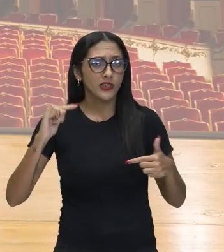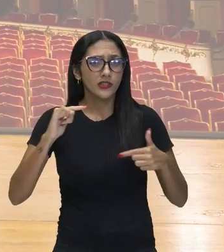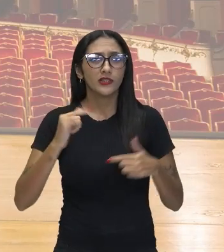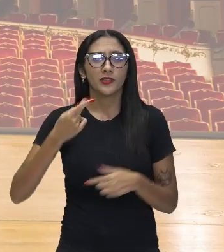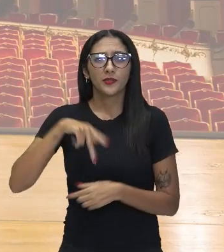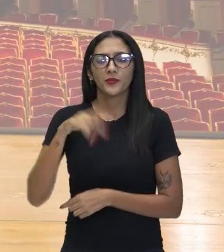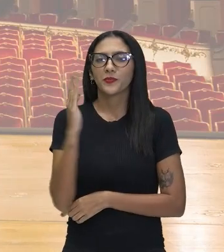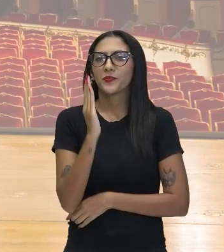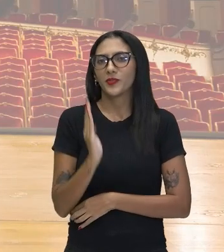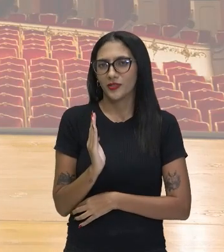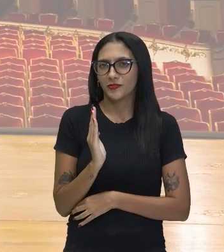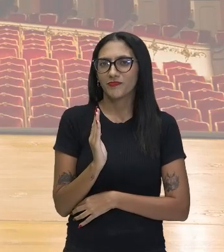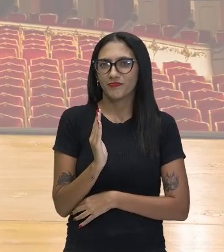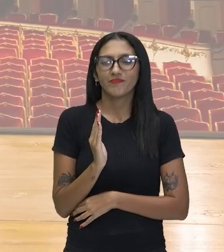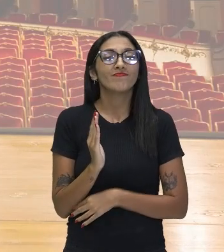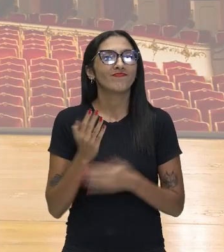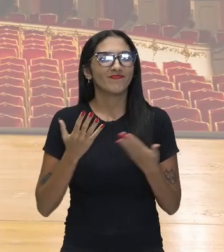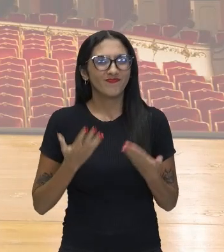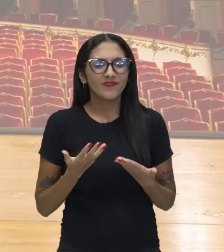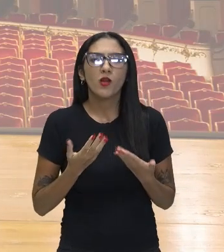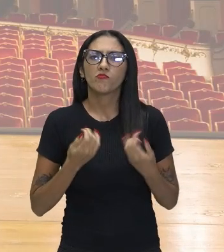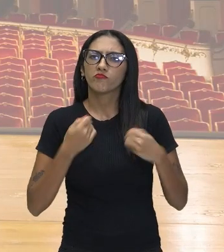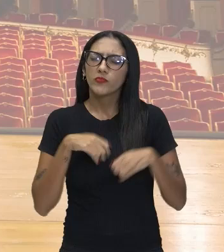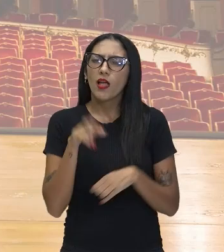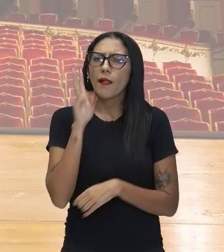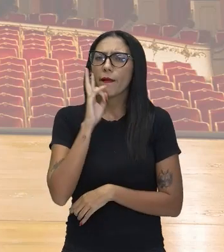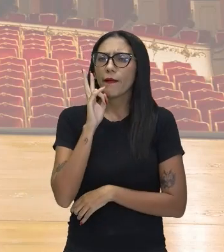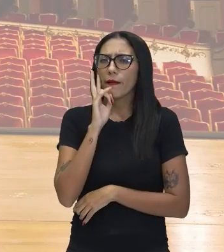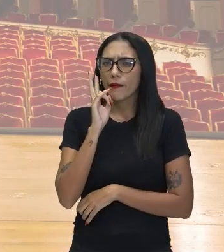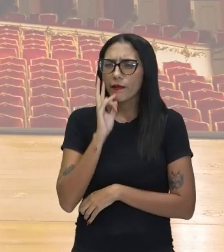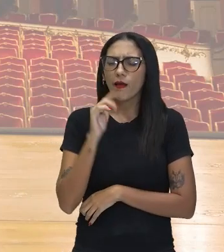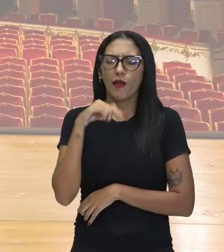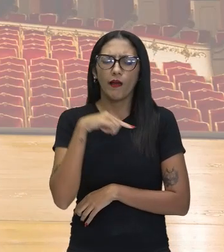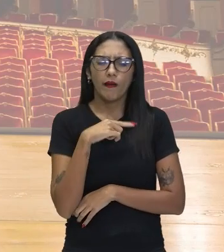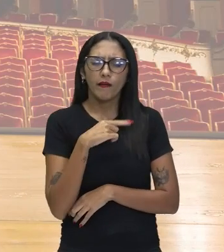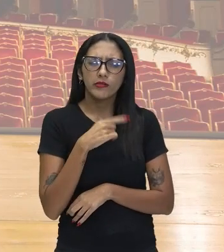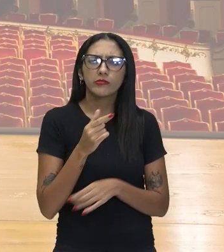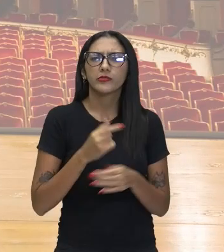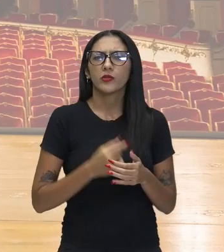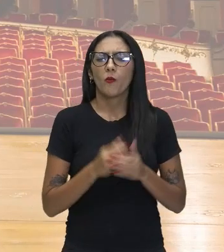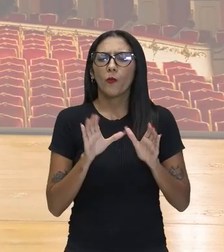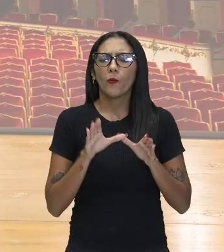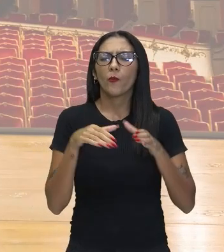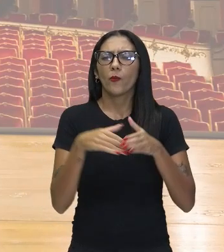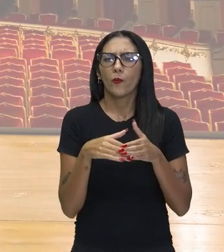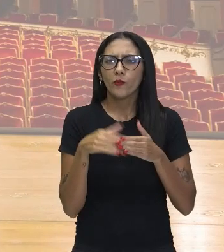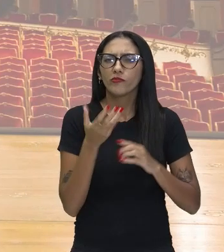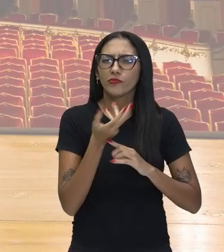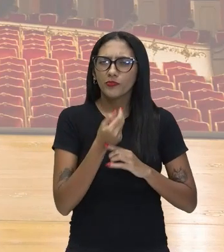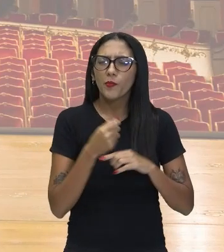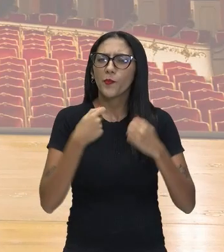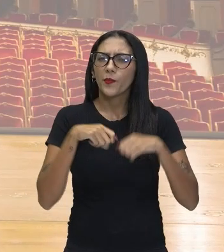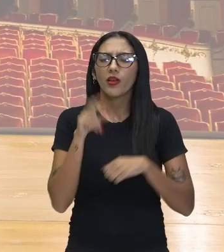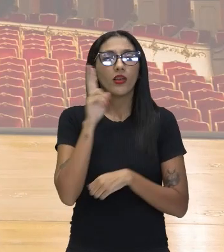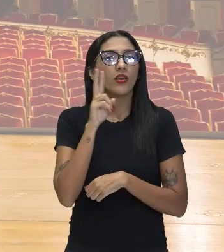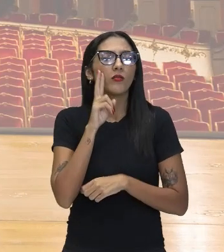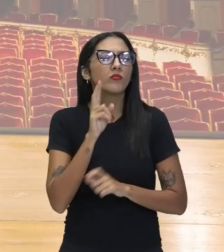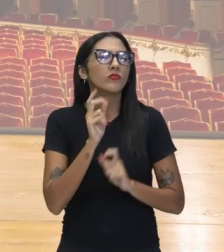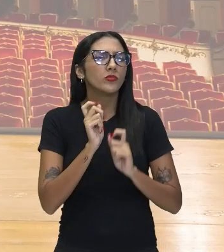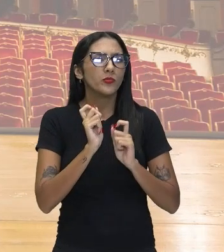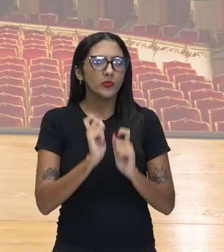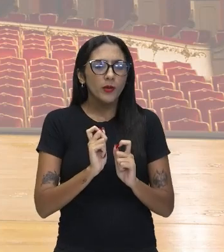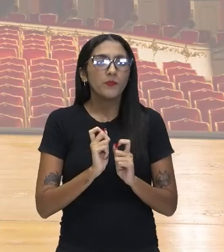não há como tratar deste movimento, desta escola literária, sem